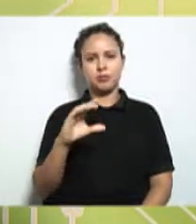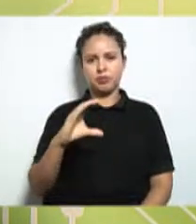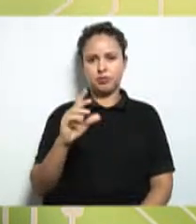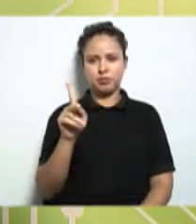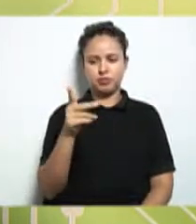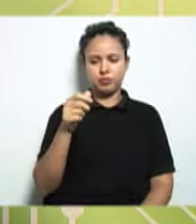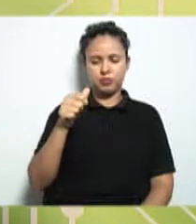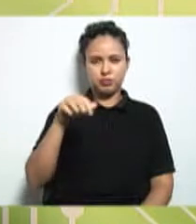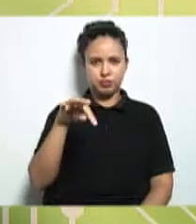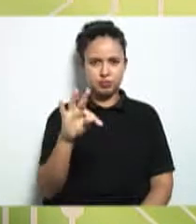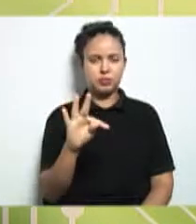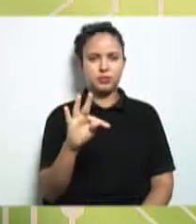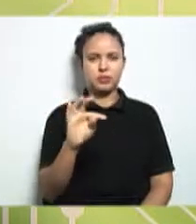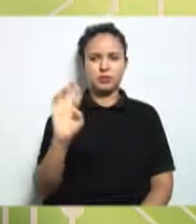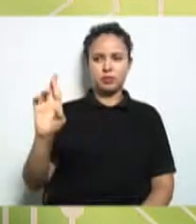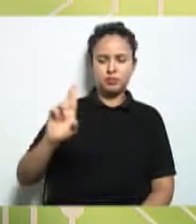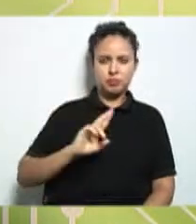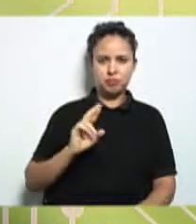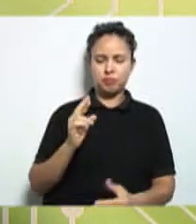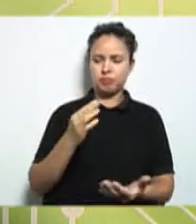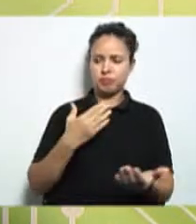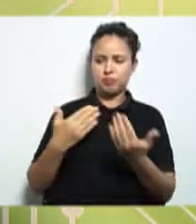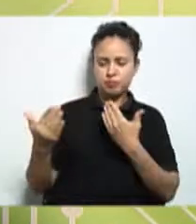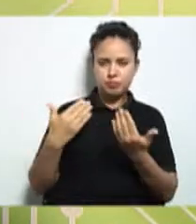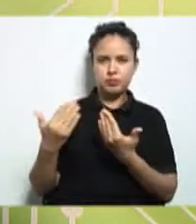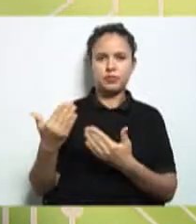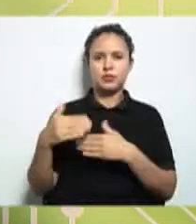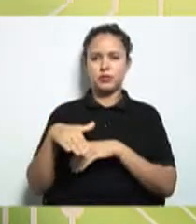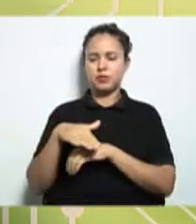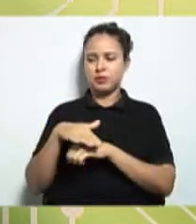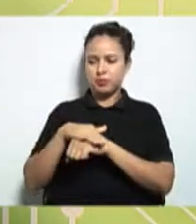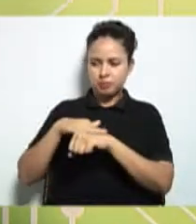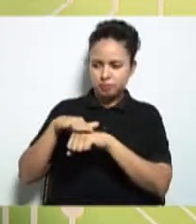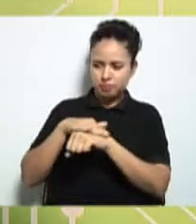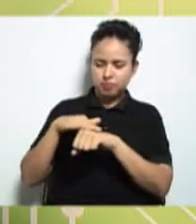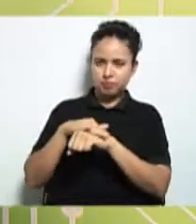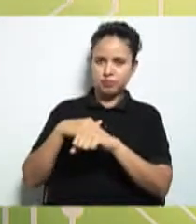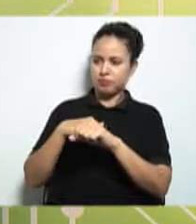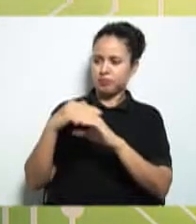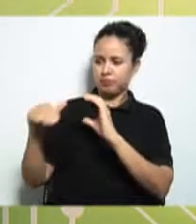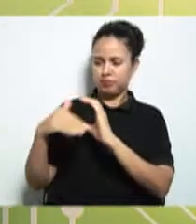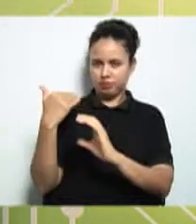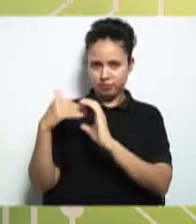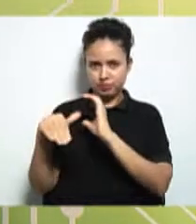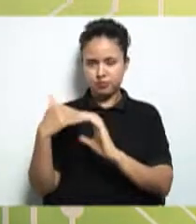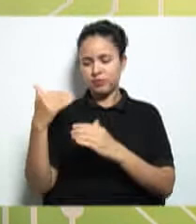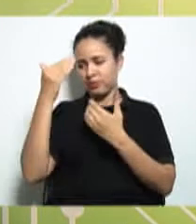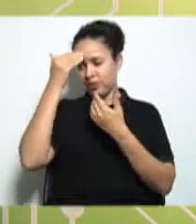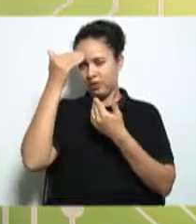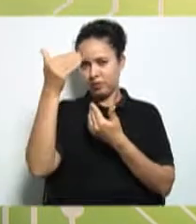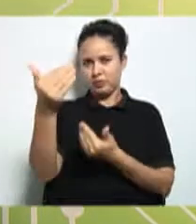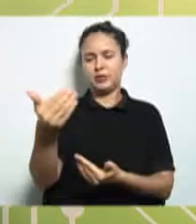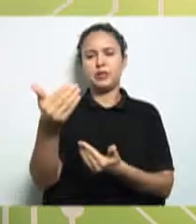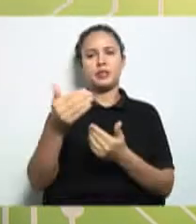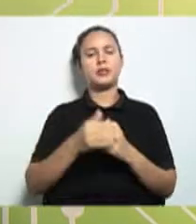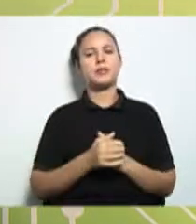chat, realizar a sua interação e a sua participação conosco. Então, nós queremos agradecer aqui, né, fazer